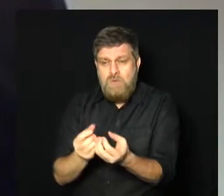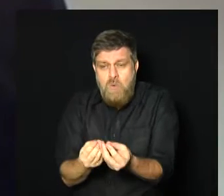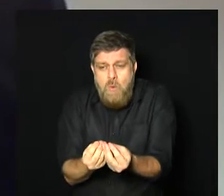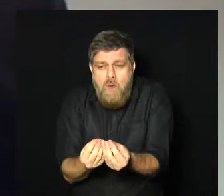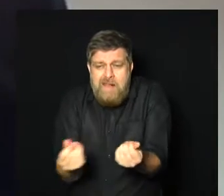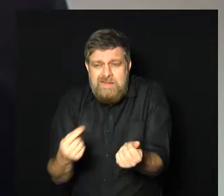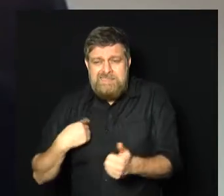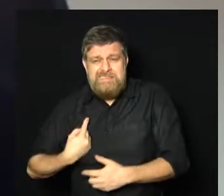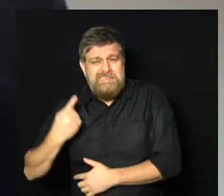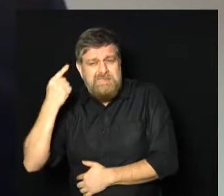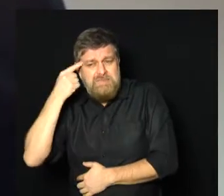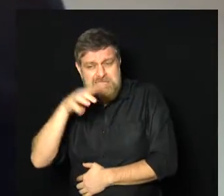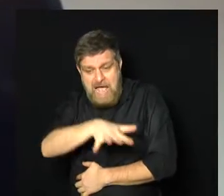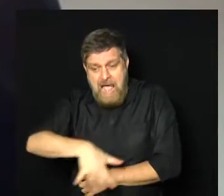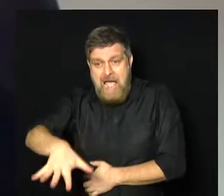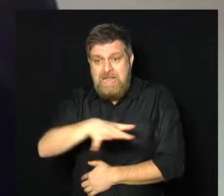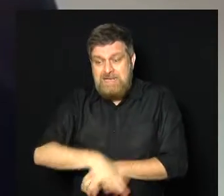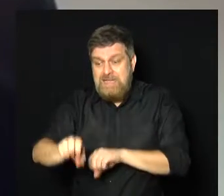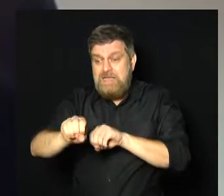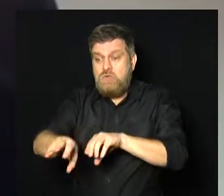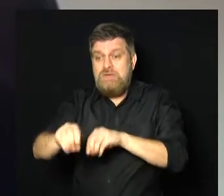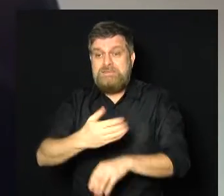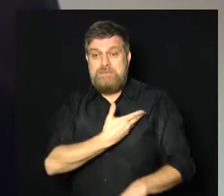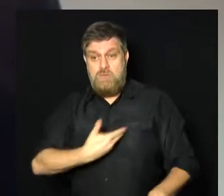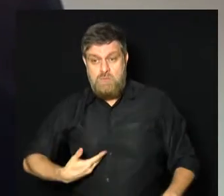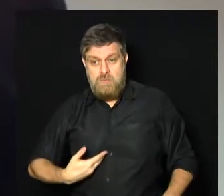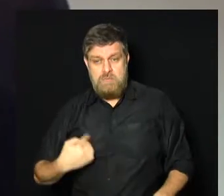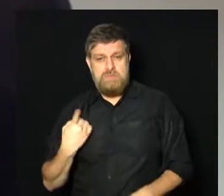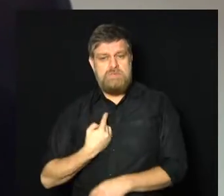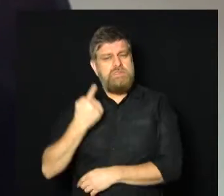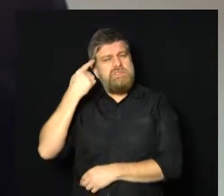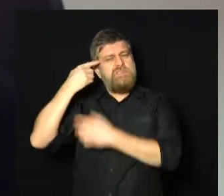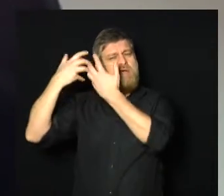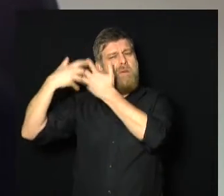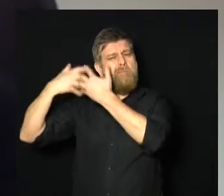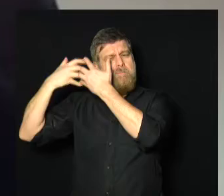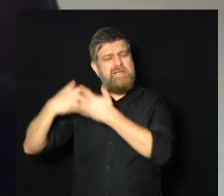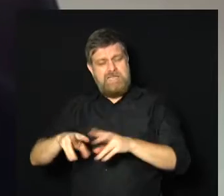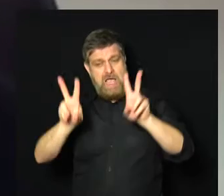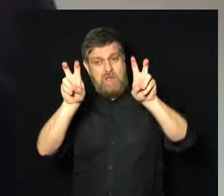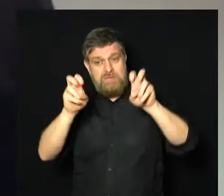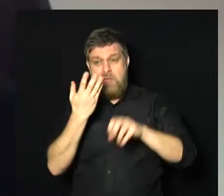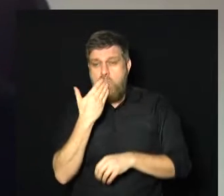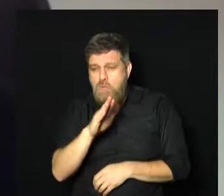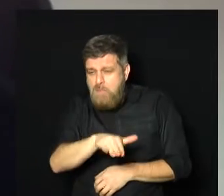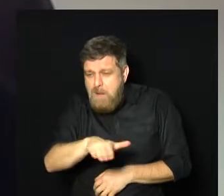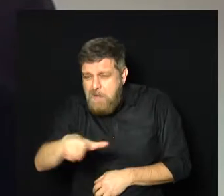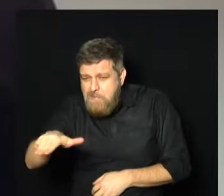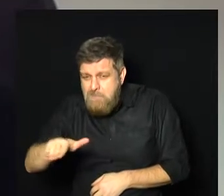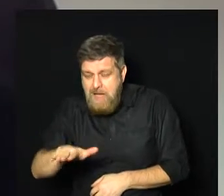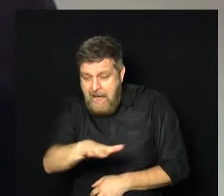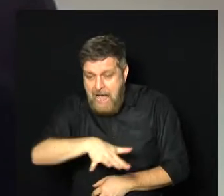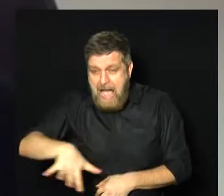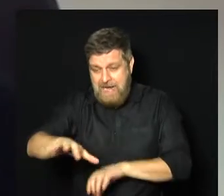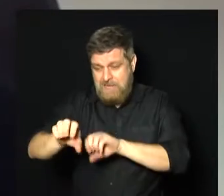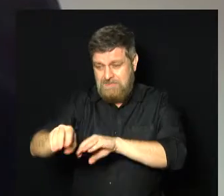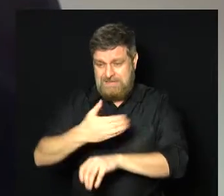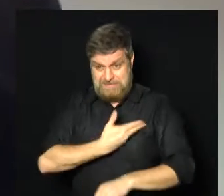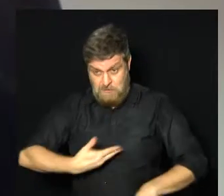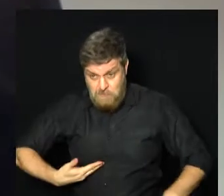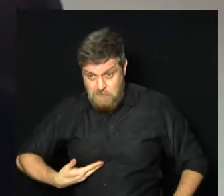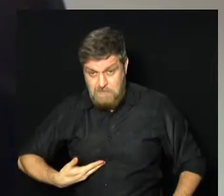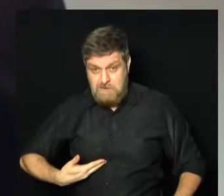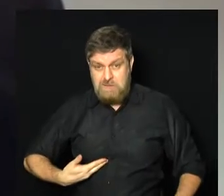de vista da educação pública. E quando nós pensamos, né, na educação infantil pública, essa não é